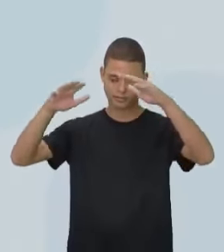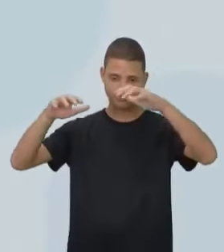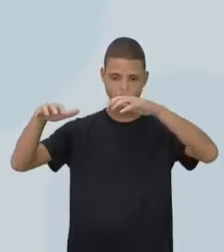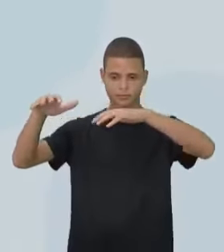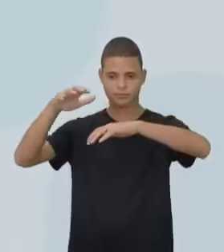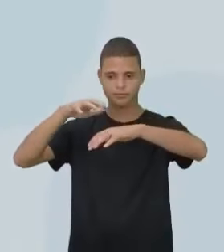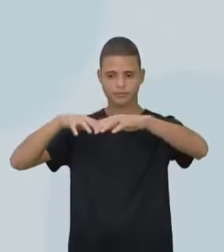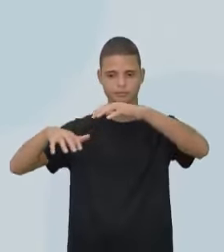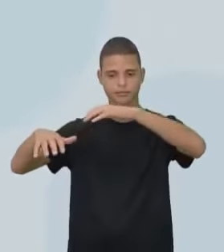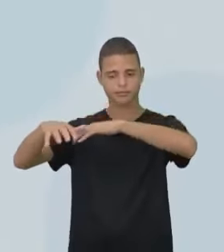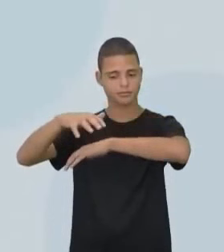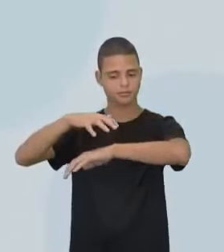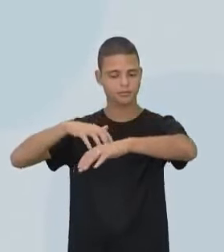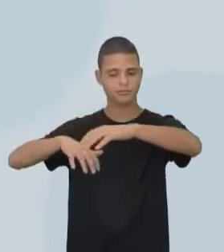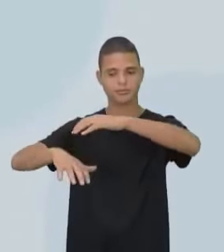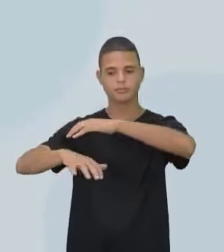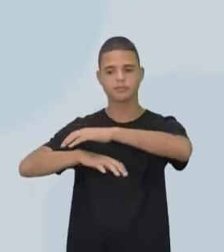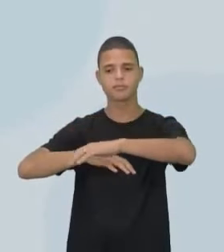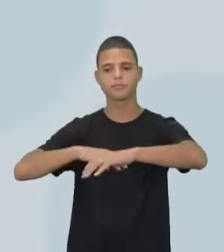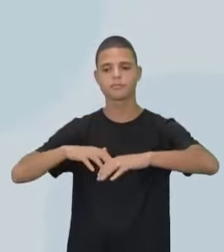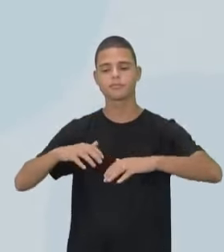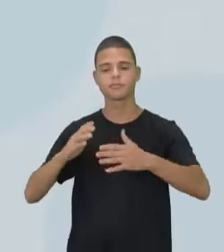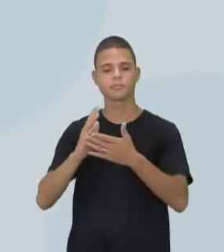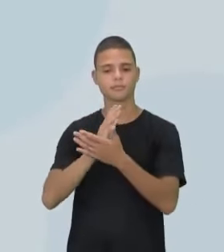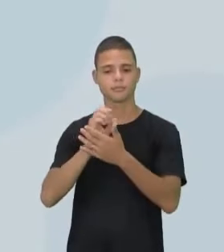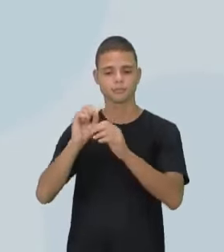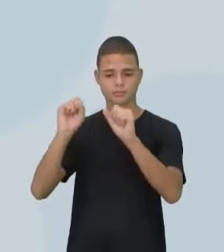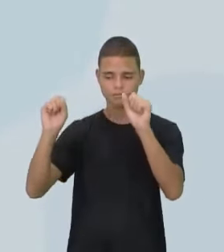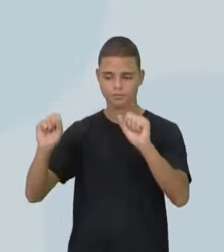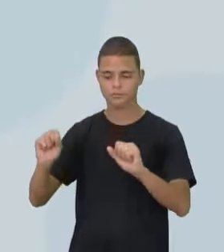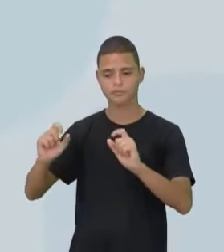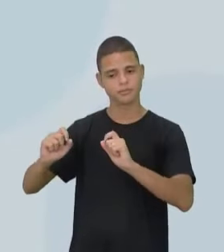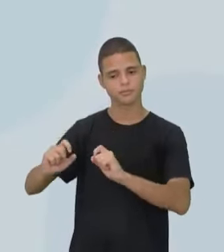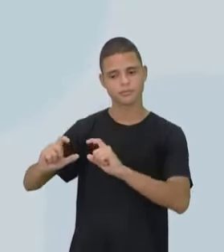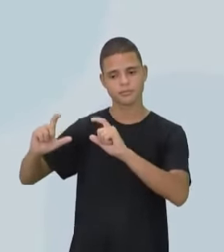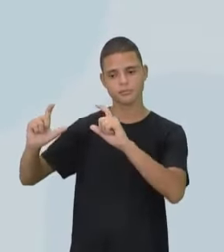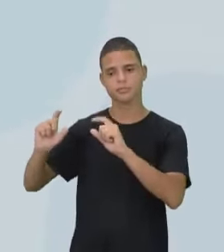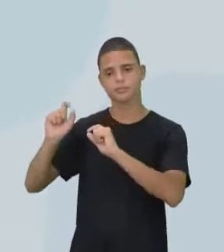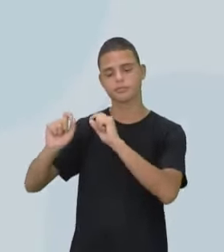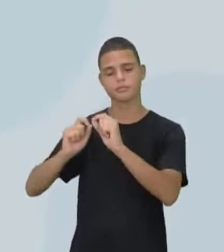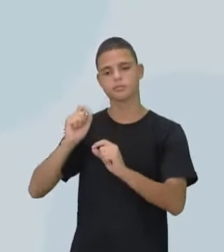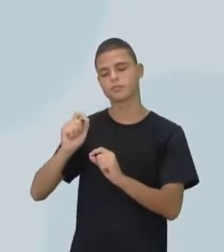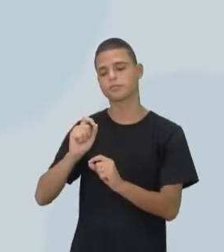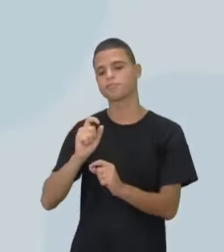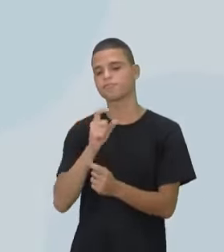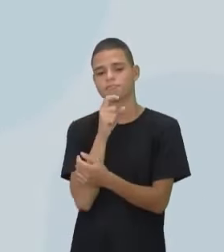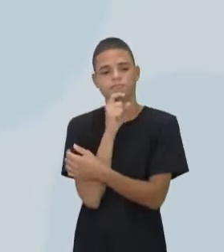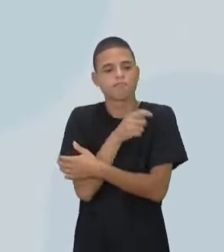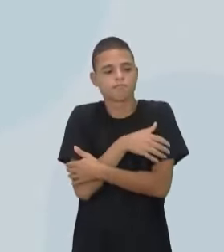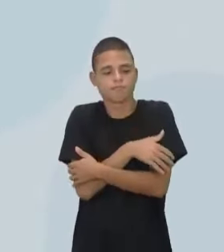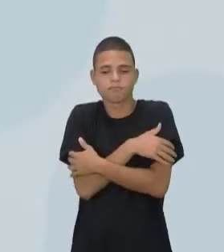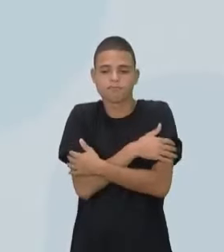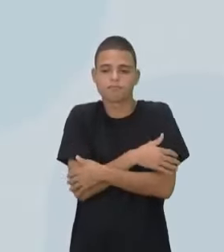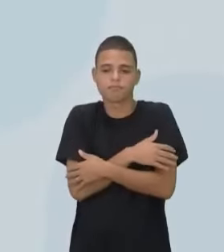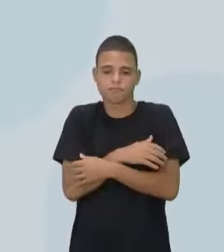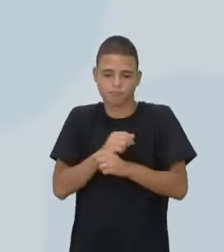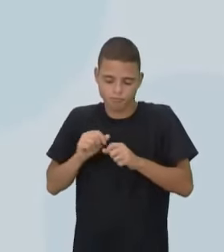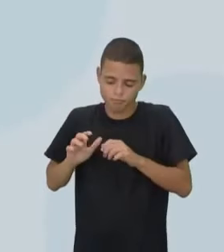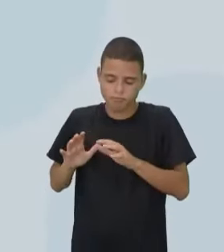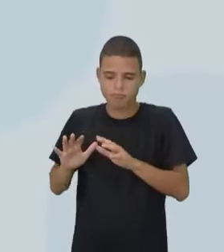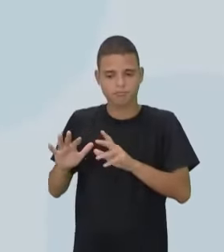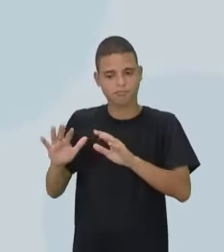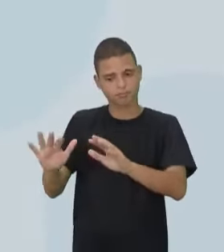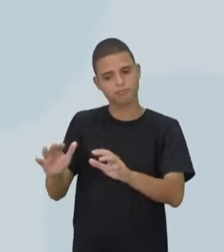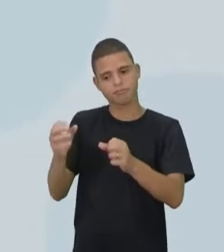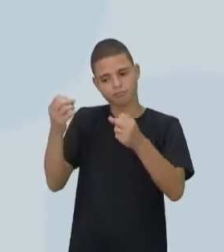os sistemas regionais, que são os grandes sistemas, né, um deles é a frente fria, e está aí qual é o processo